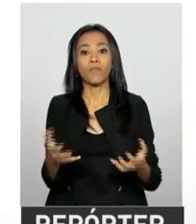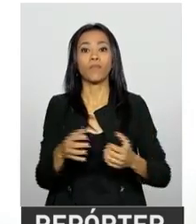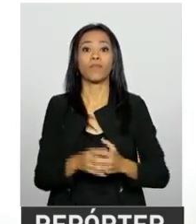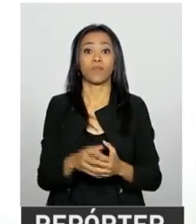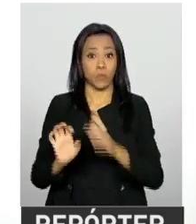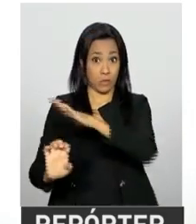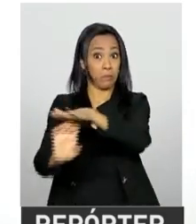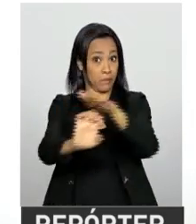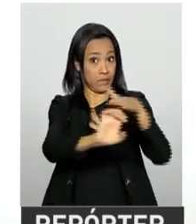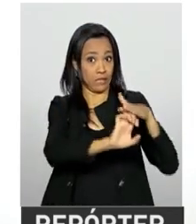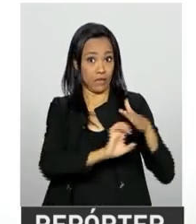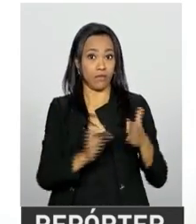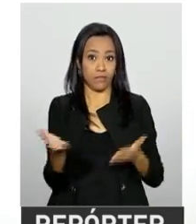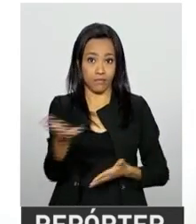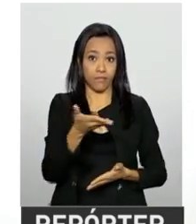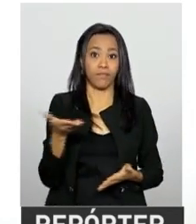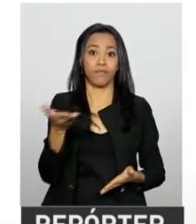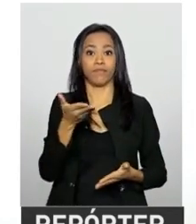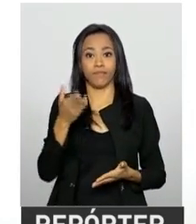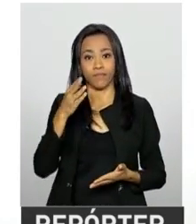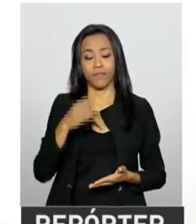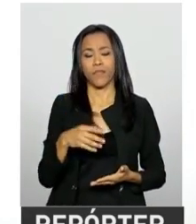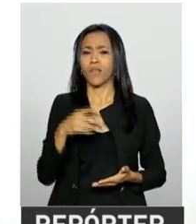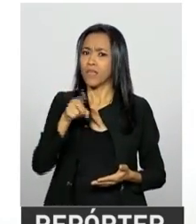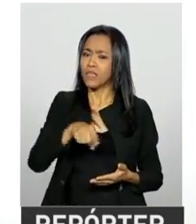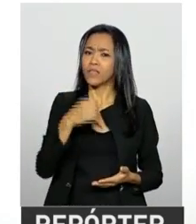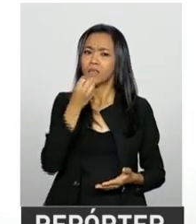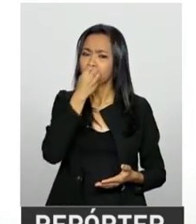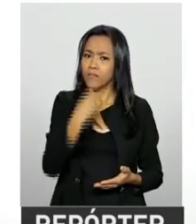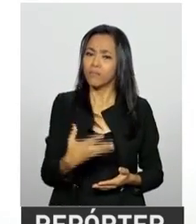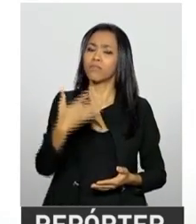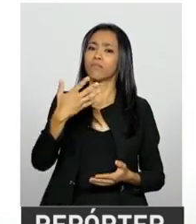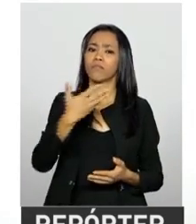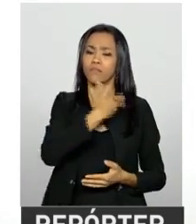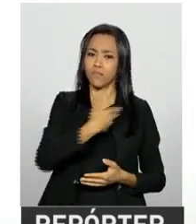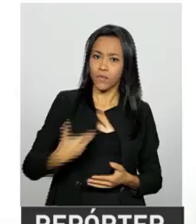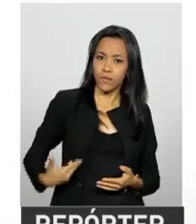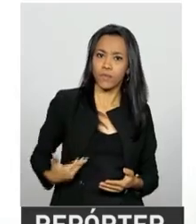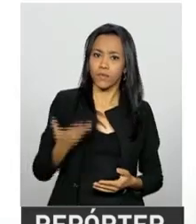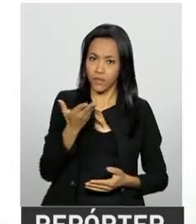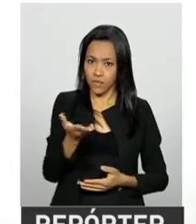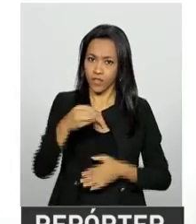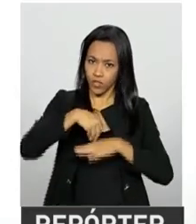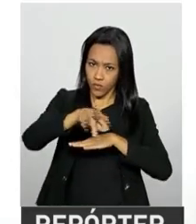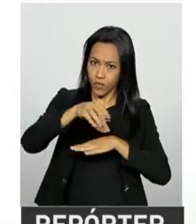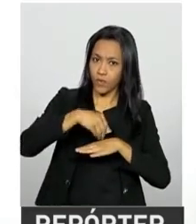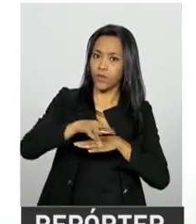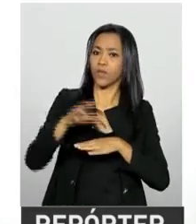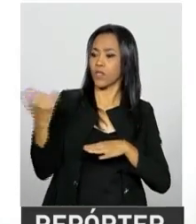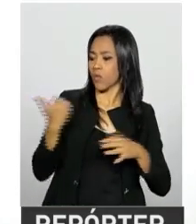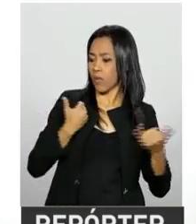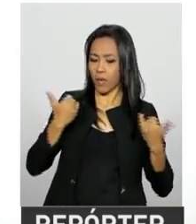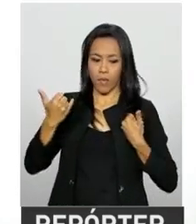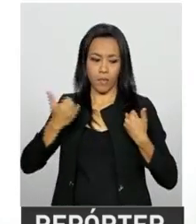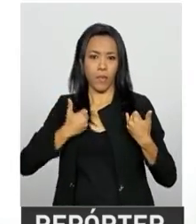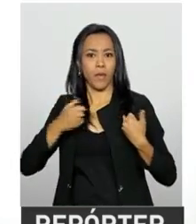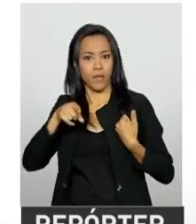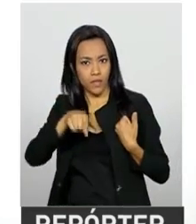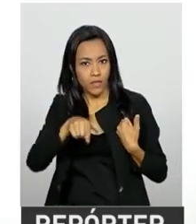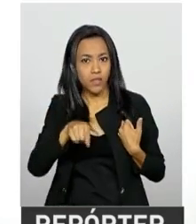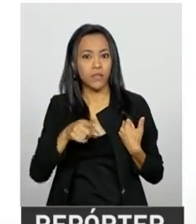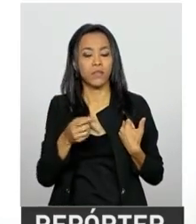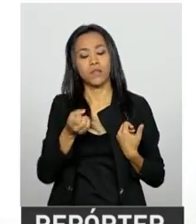classes empresariais. O modo tem sido muito útil para o governo e suponho, pelo menos as notícias que eu tenho, é que tem sido útil